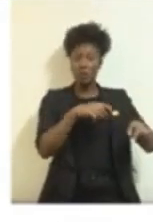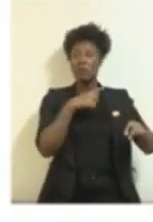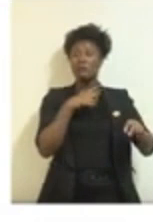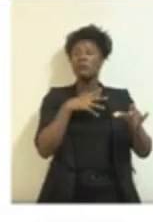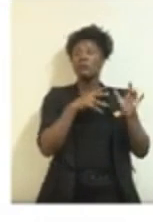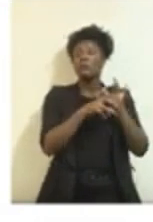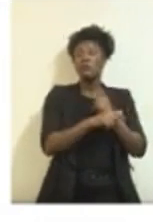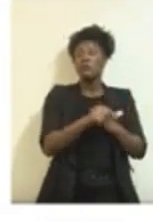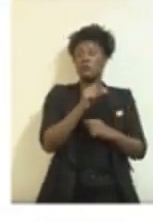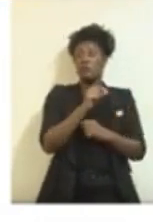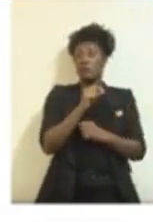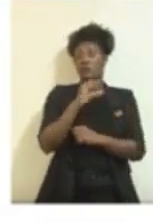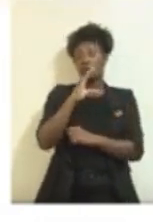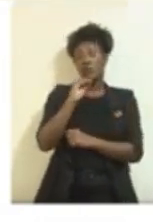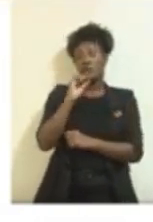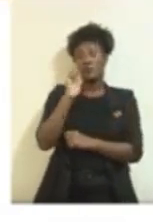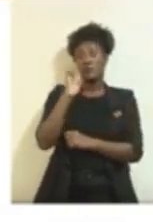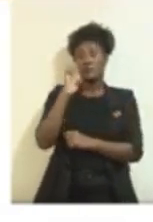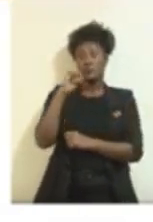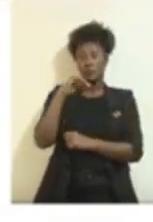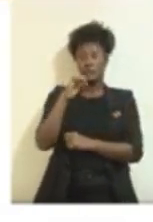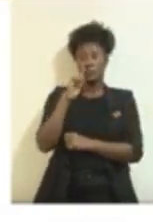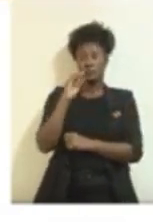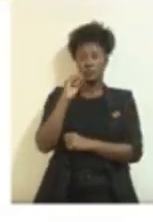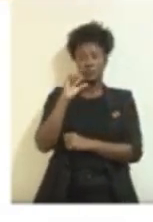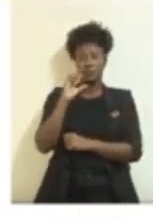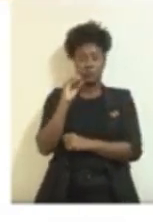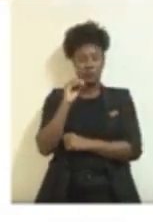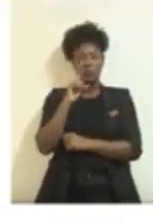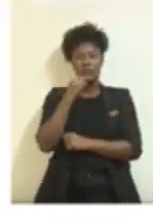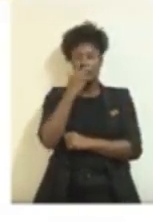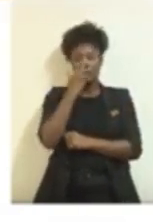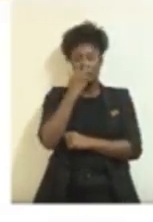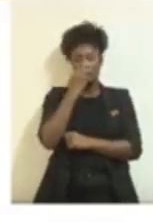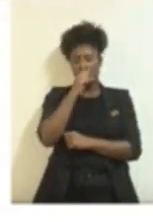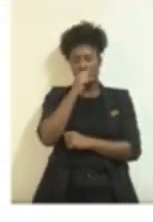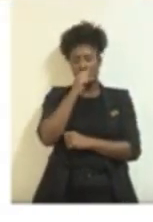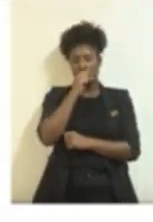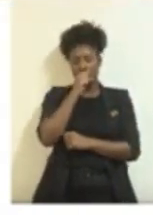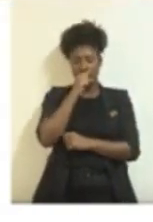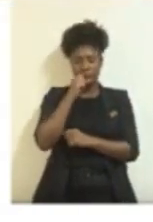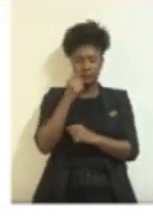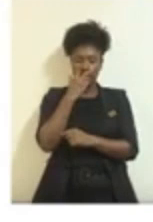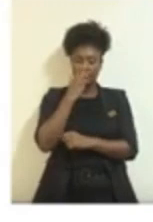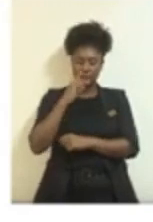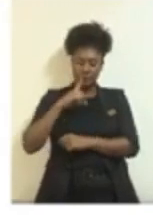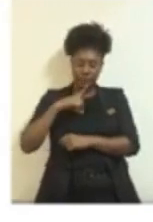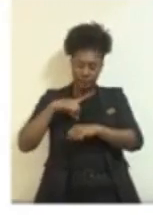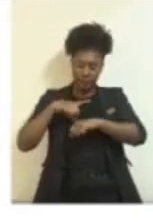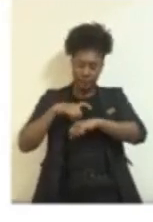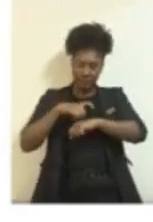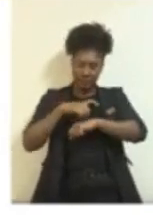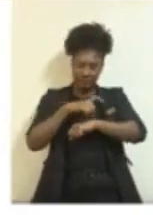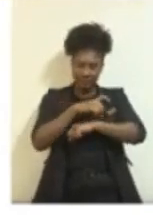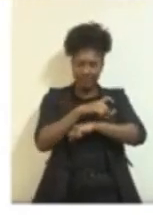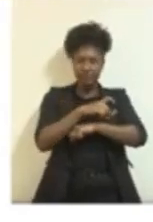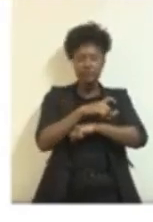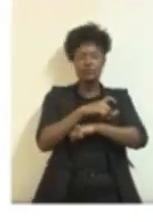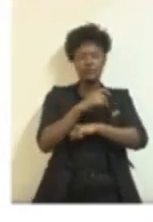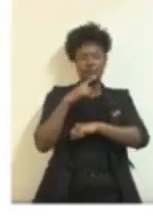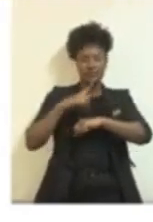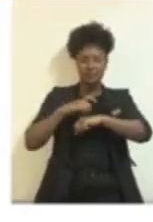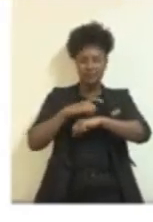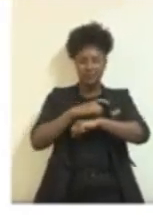colêmbula, né, um grupo de organismos no solo, né, que tem um papel muito importante. Então, a gente tem que começar a olhar esses